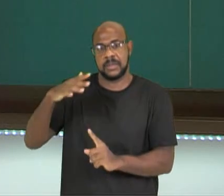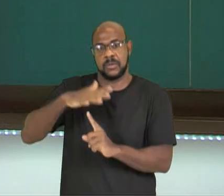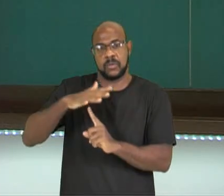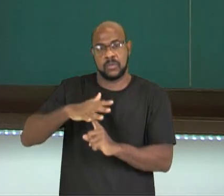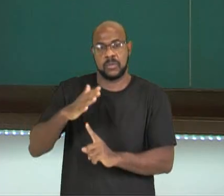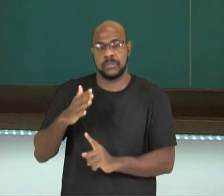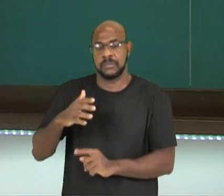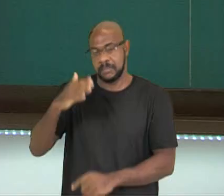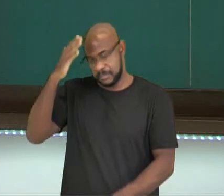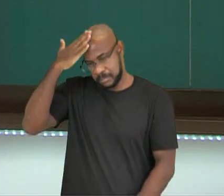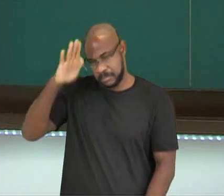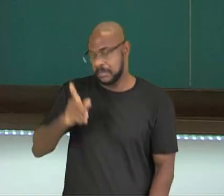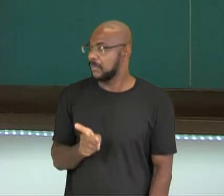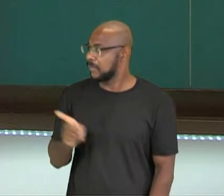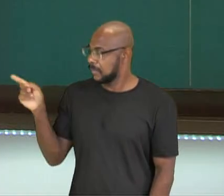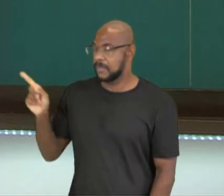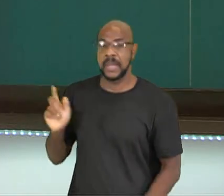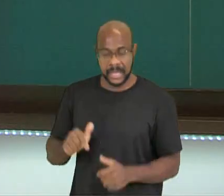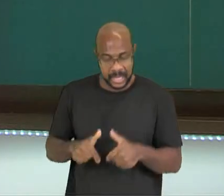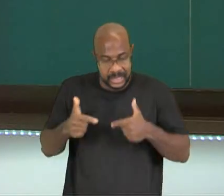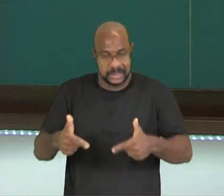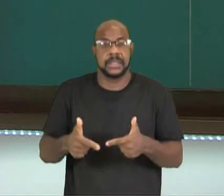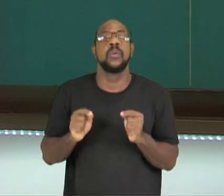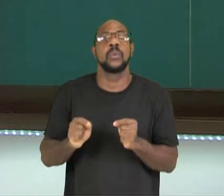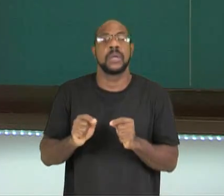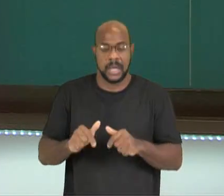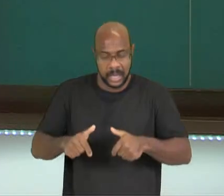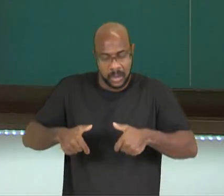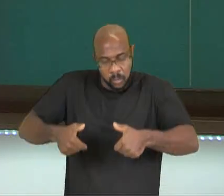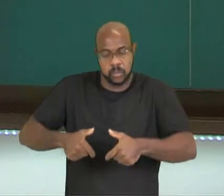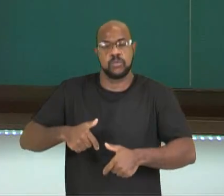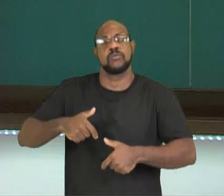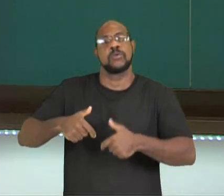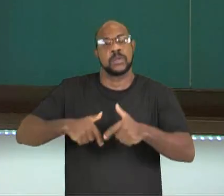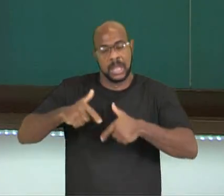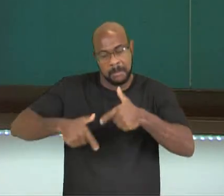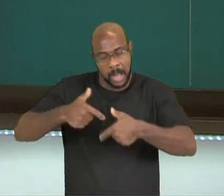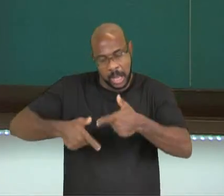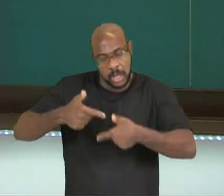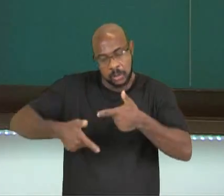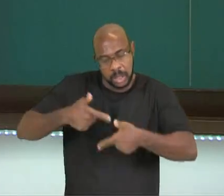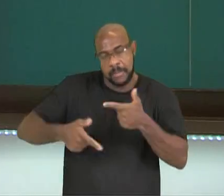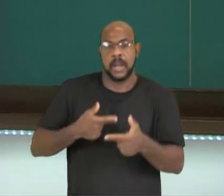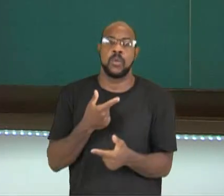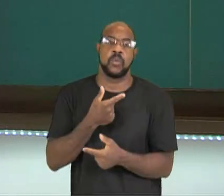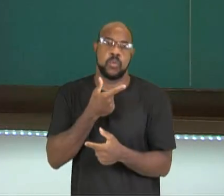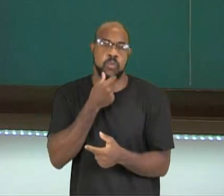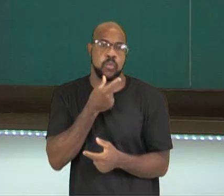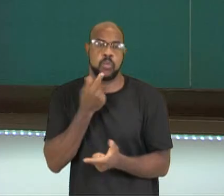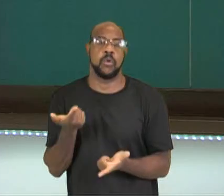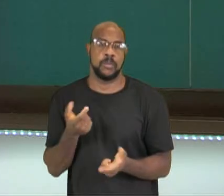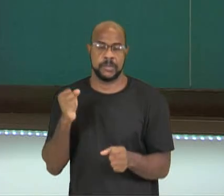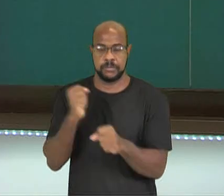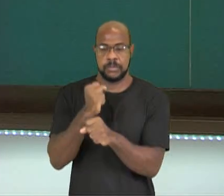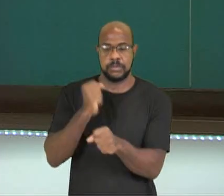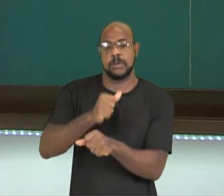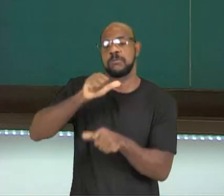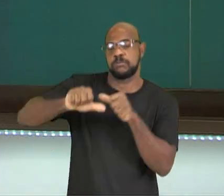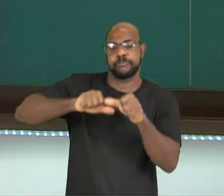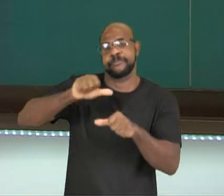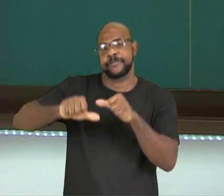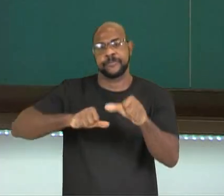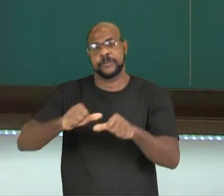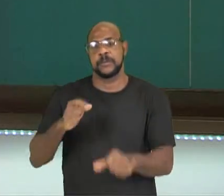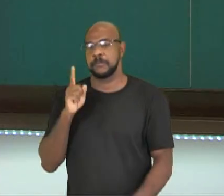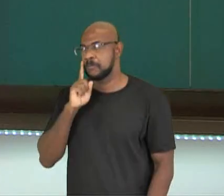humana que está modificando esta parte do relevo, que está modelando uma característica natural ali,